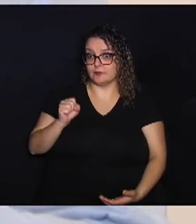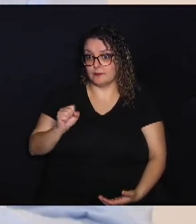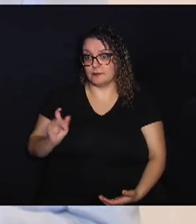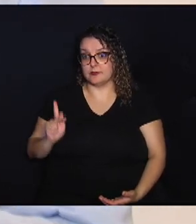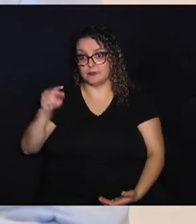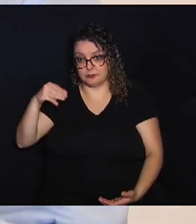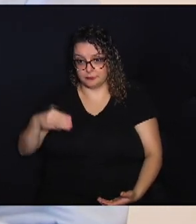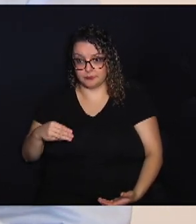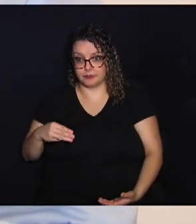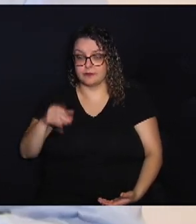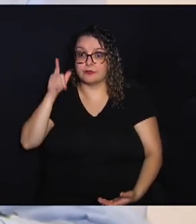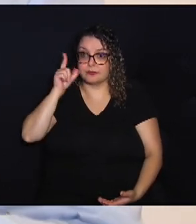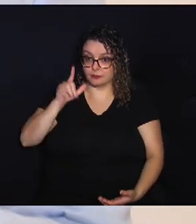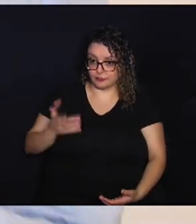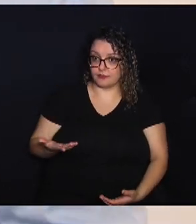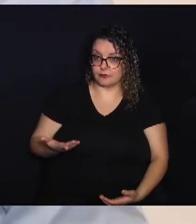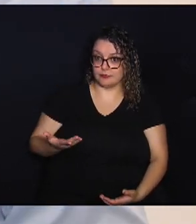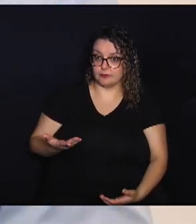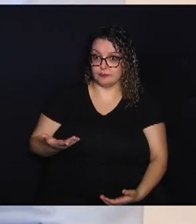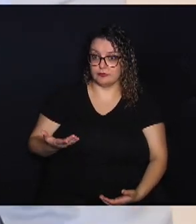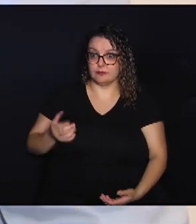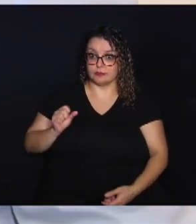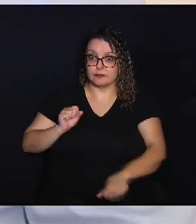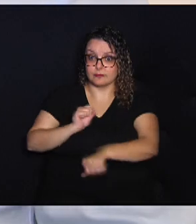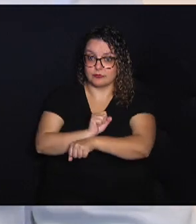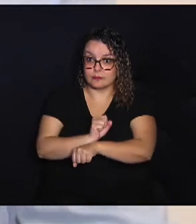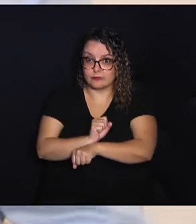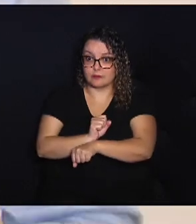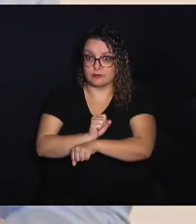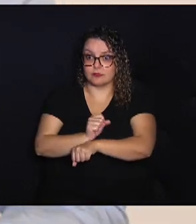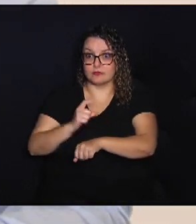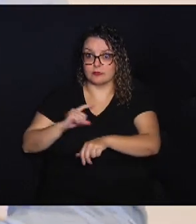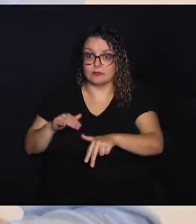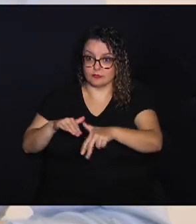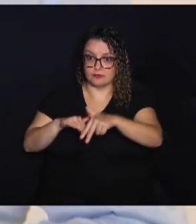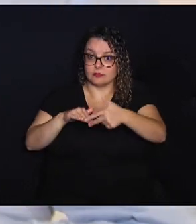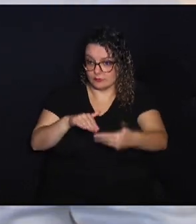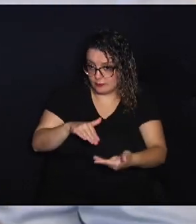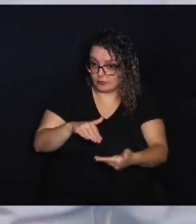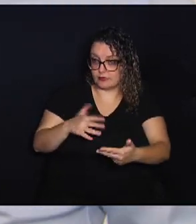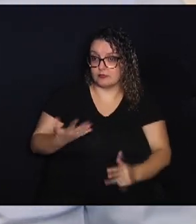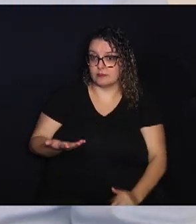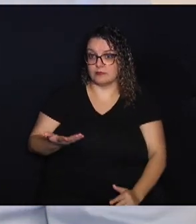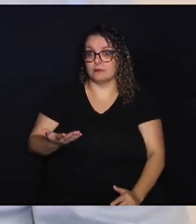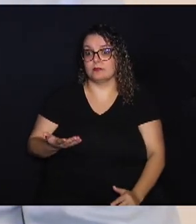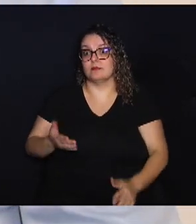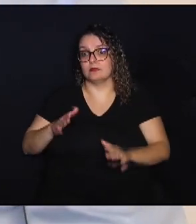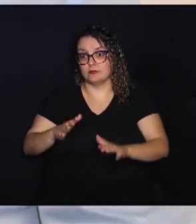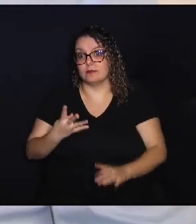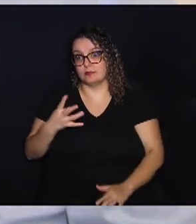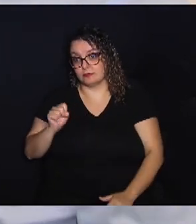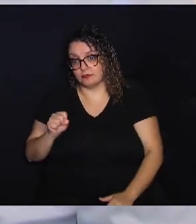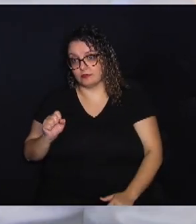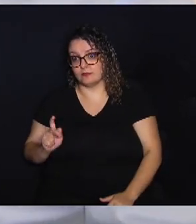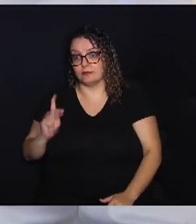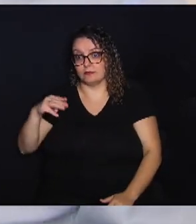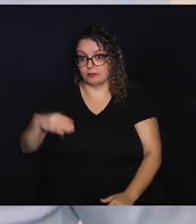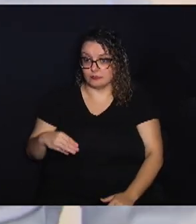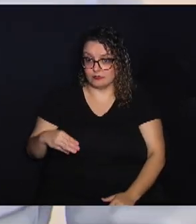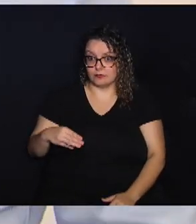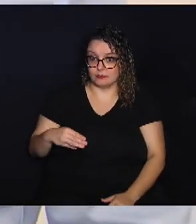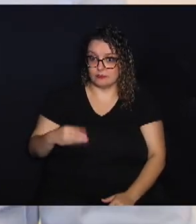por hora e conseguiu, né, frear um pouco, houve o atropelamento, mas ele estava a 48 km por hora.